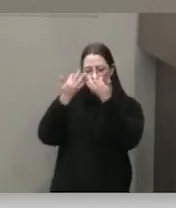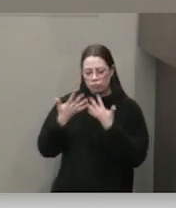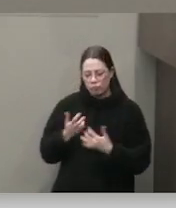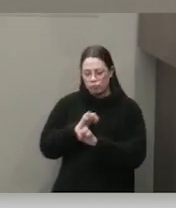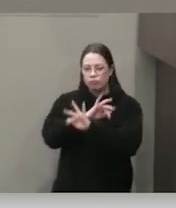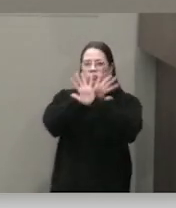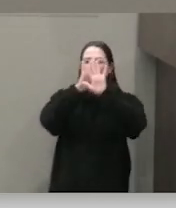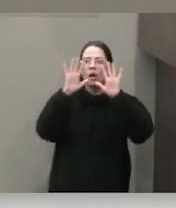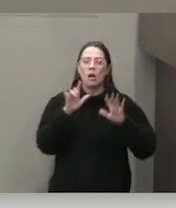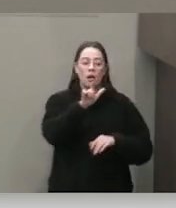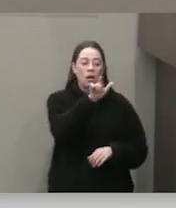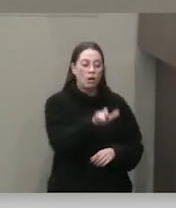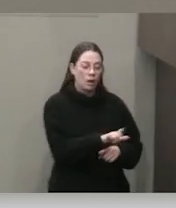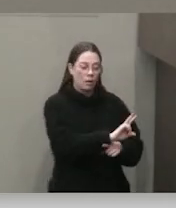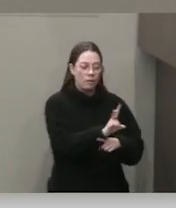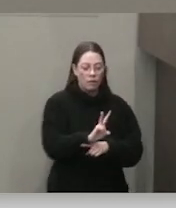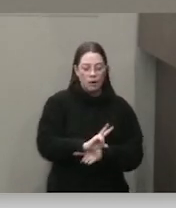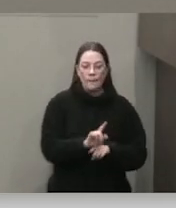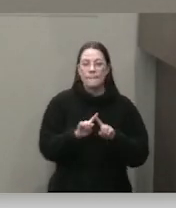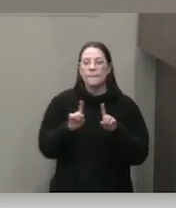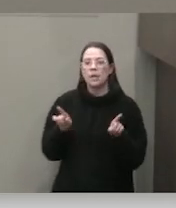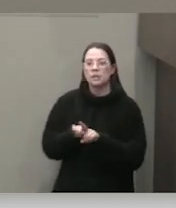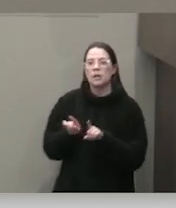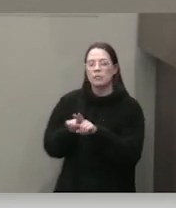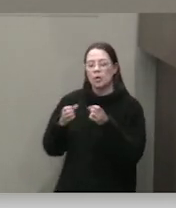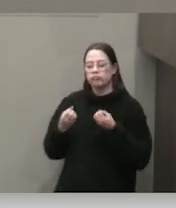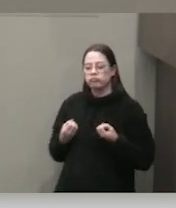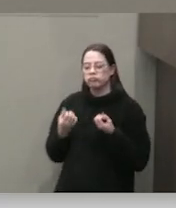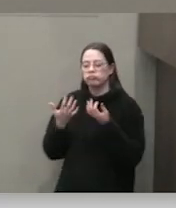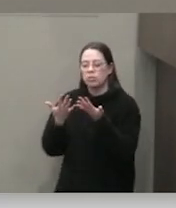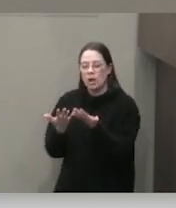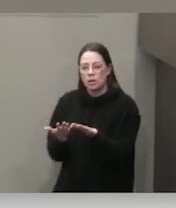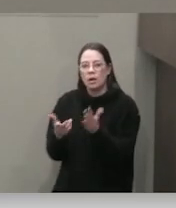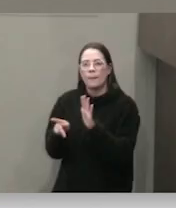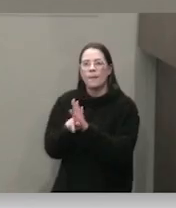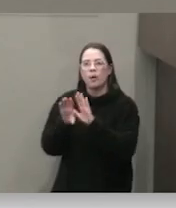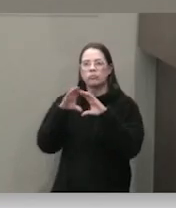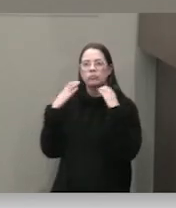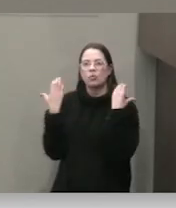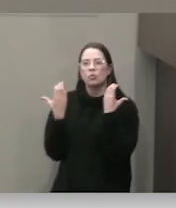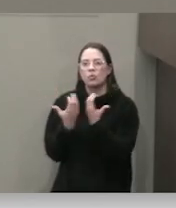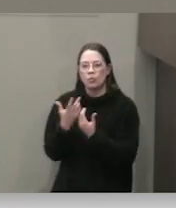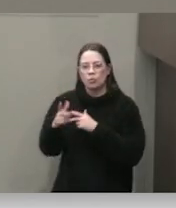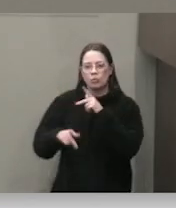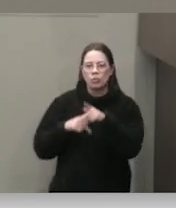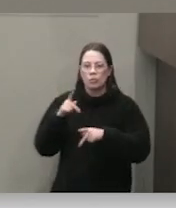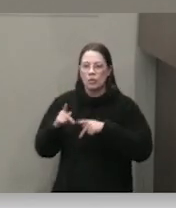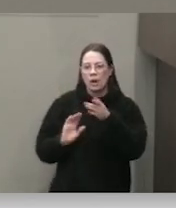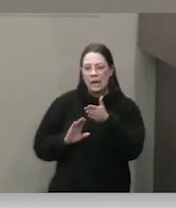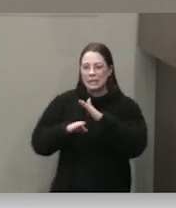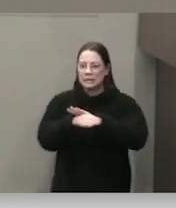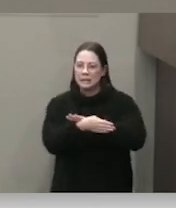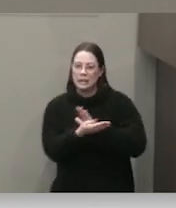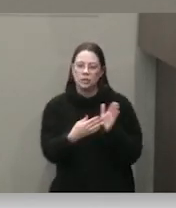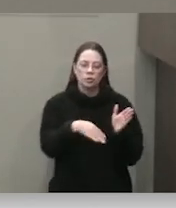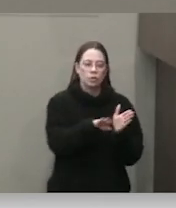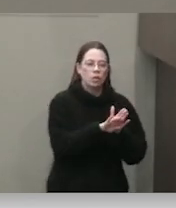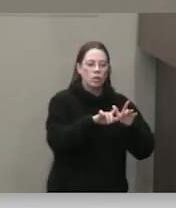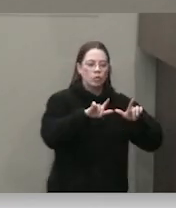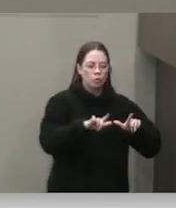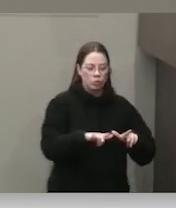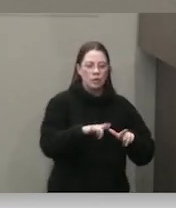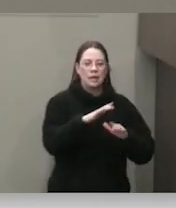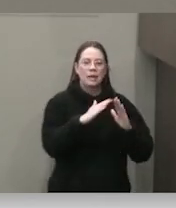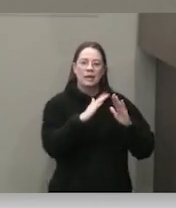melhor para quem está fiscalizando, mas a gente também consegue entregar lá na ponta uma transparência para a população quando ela chega nessa unidade